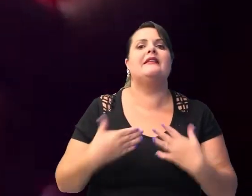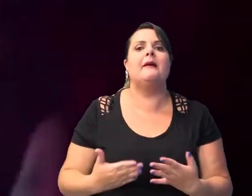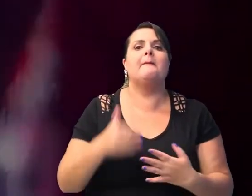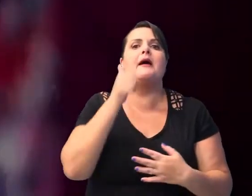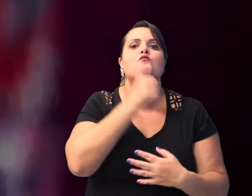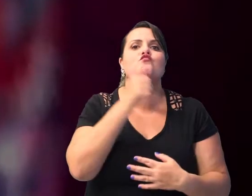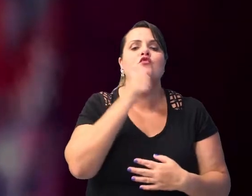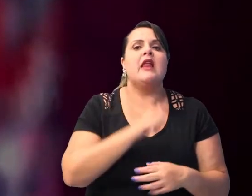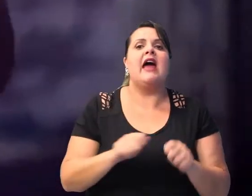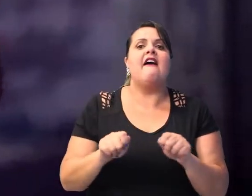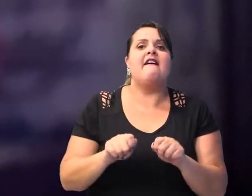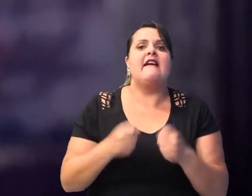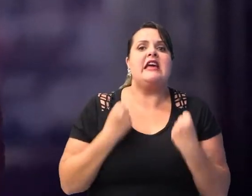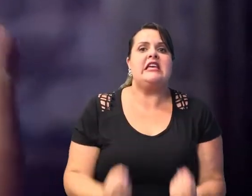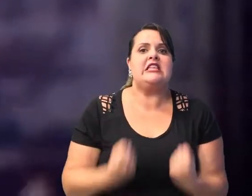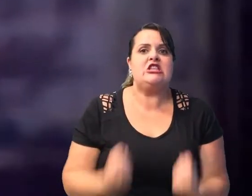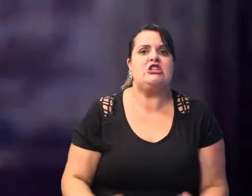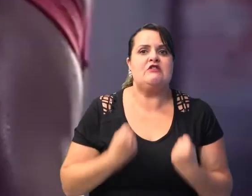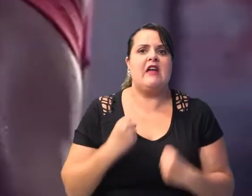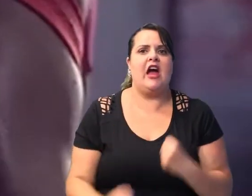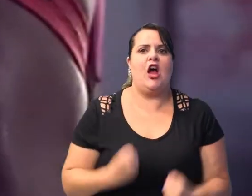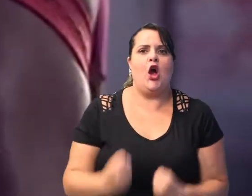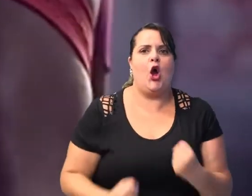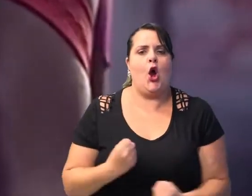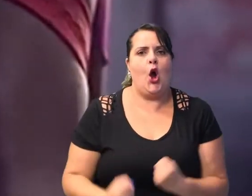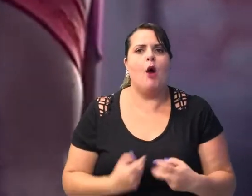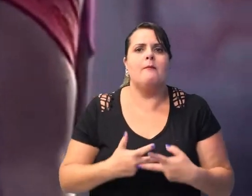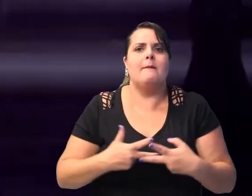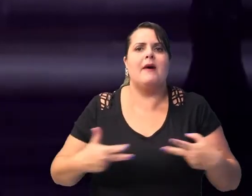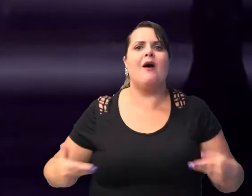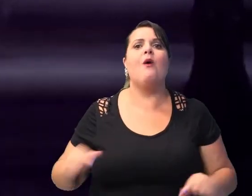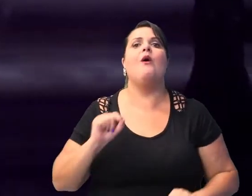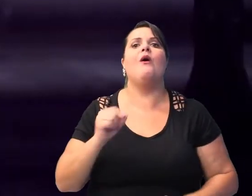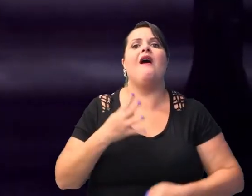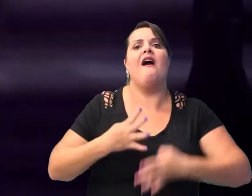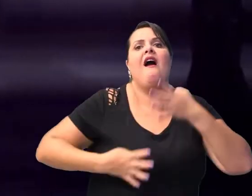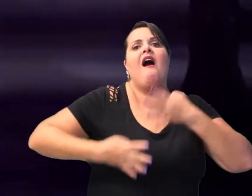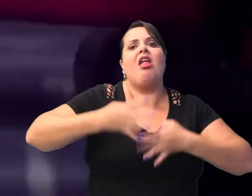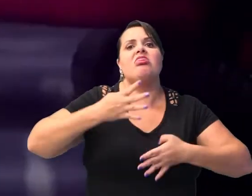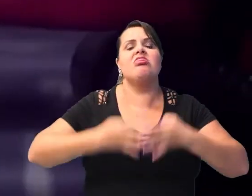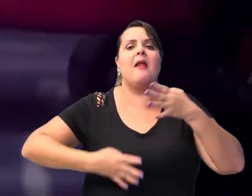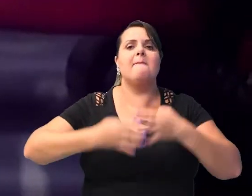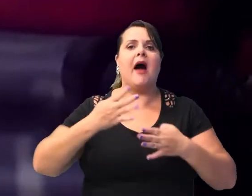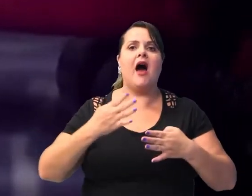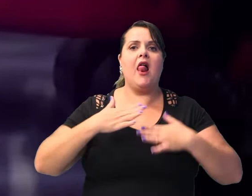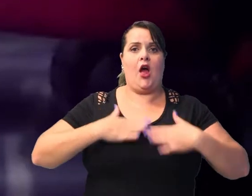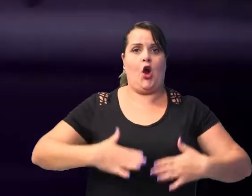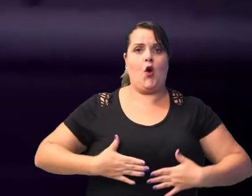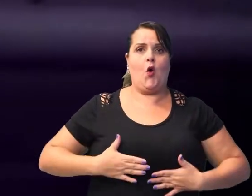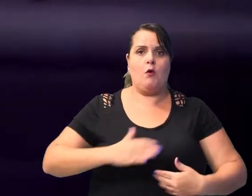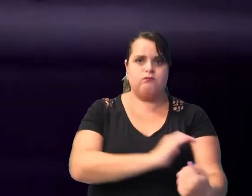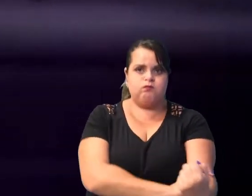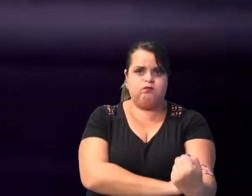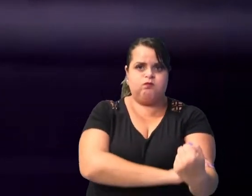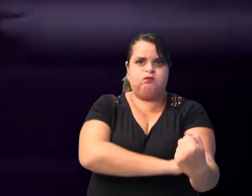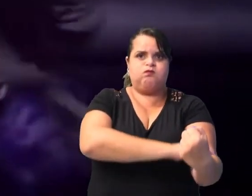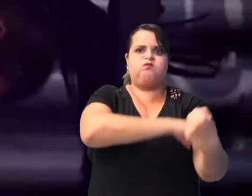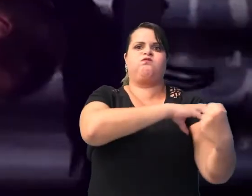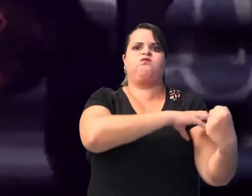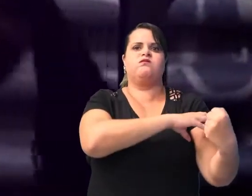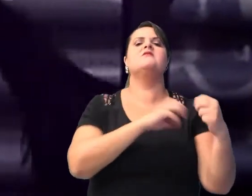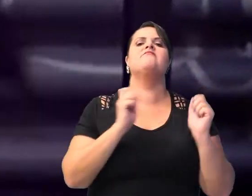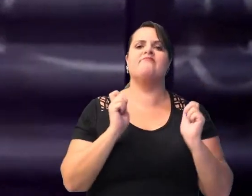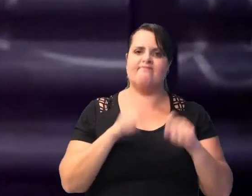as meninas que correm as meninas que marina anticoncepcional atrapalha ganhar massa magra infelizmente os estudos mostram que se